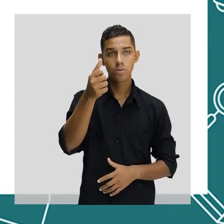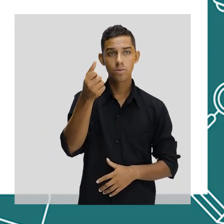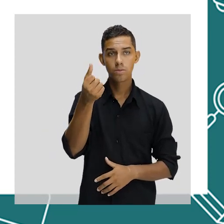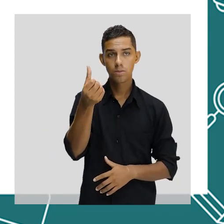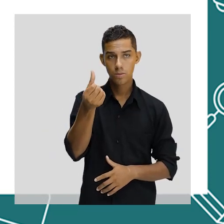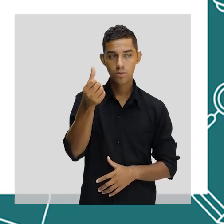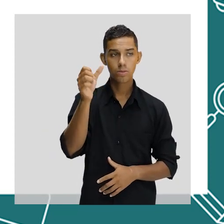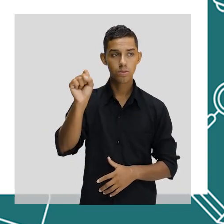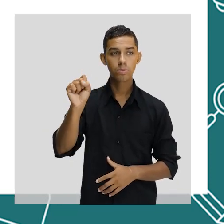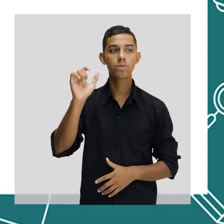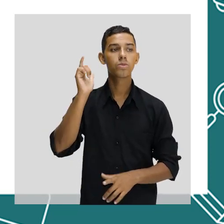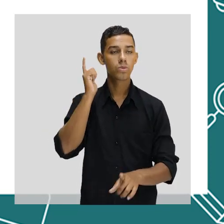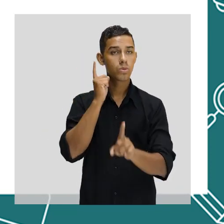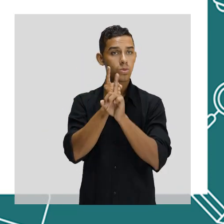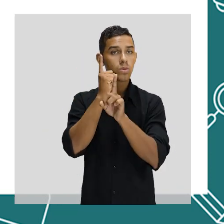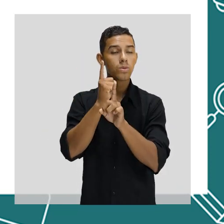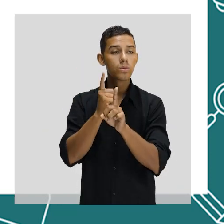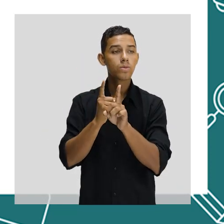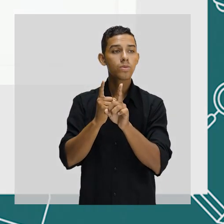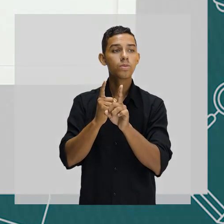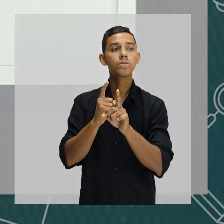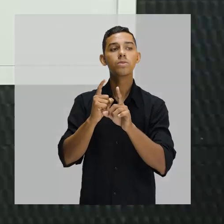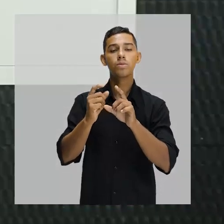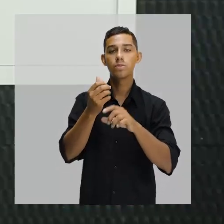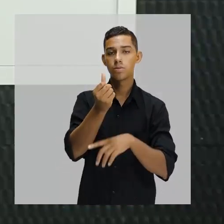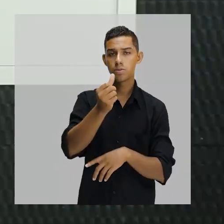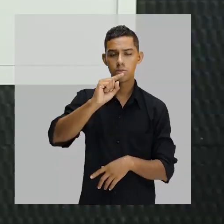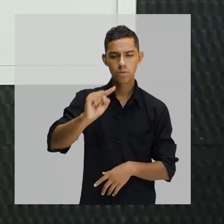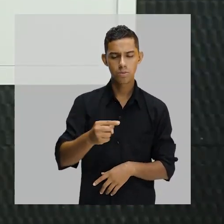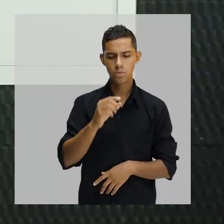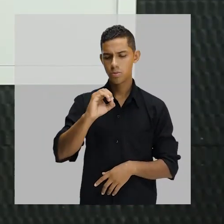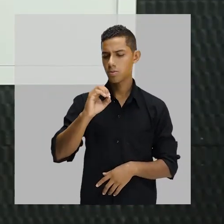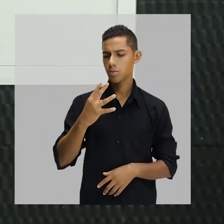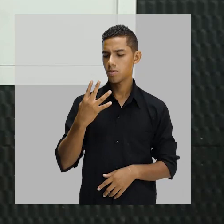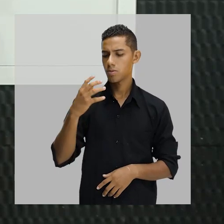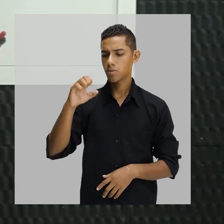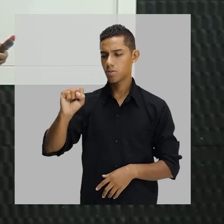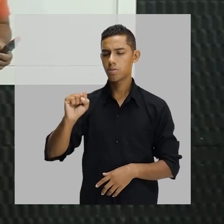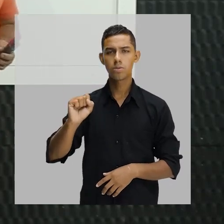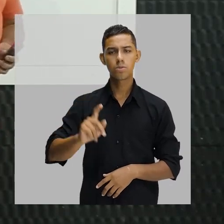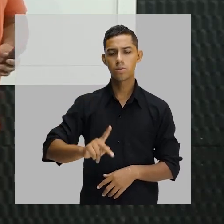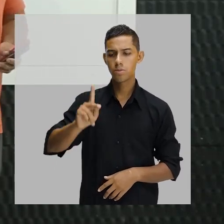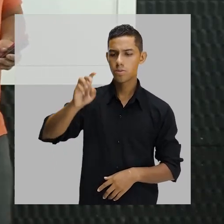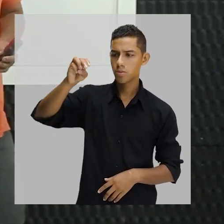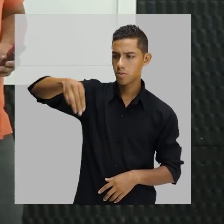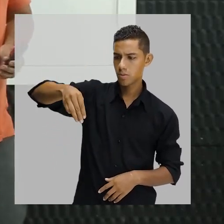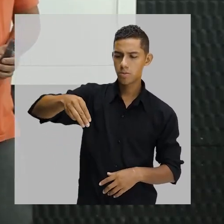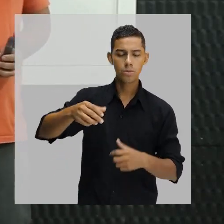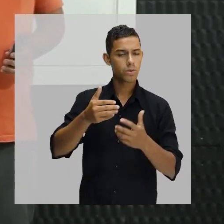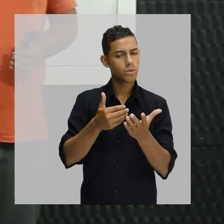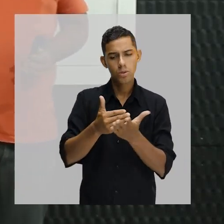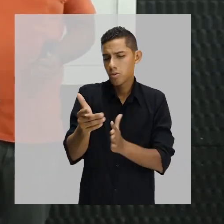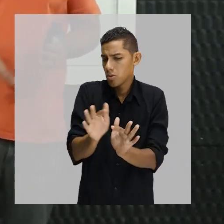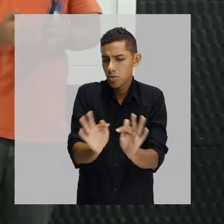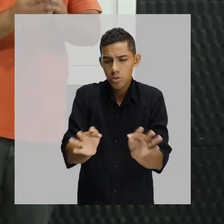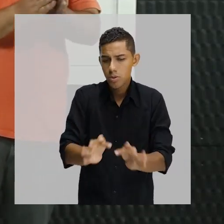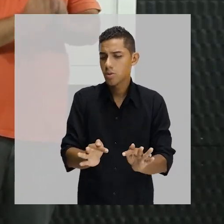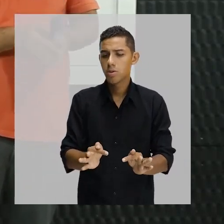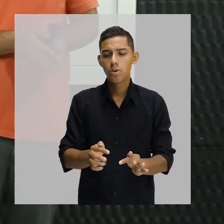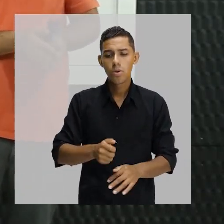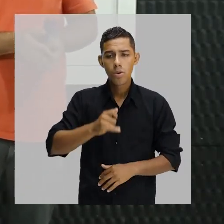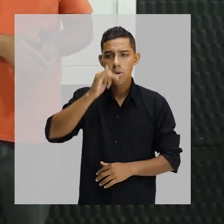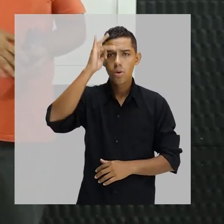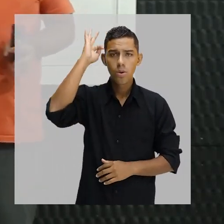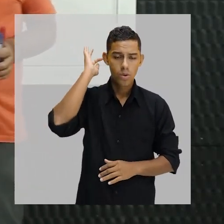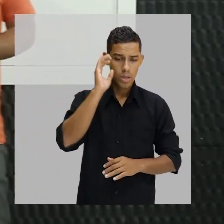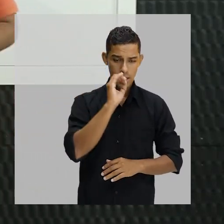E a resposta nós já sabemos. Então, muito simples. Basta eu dizer que a velocidade inicial é zero, certo? Dizer que ele saiu do